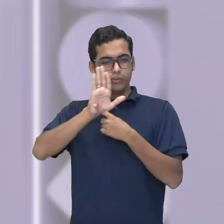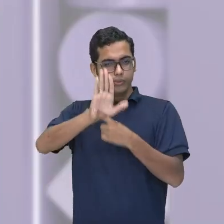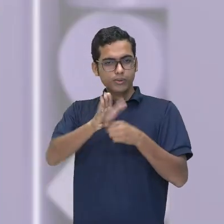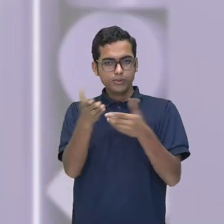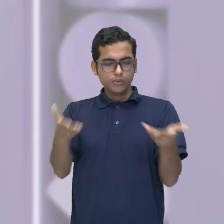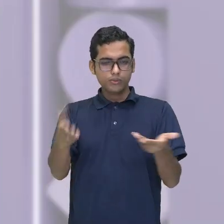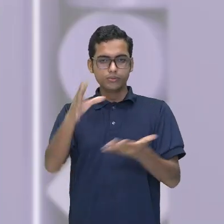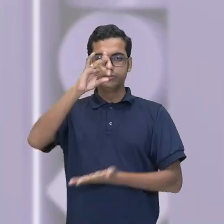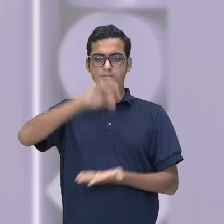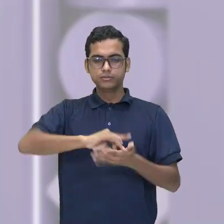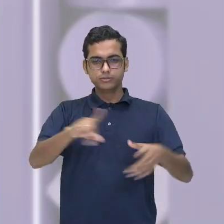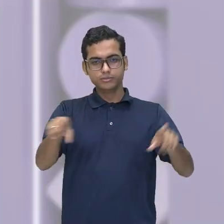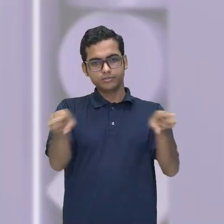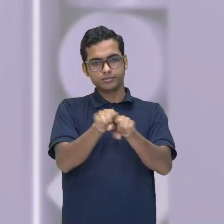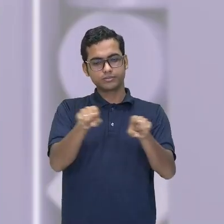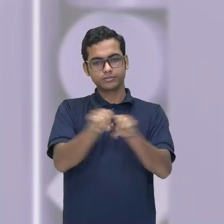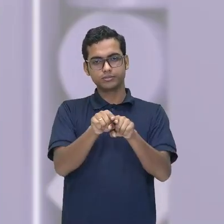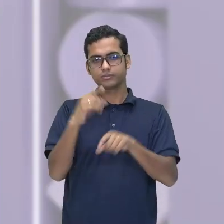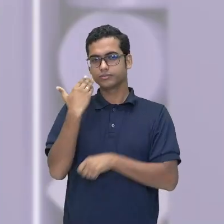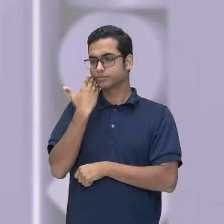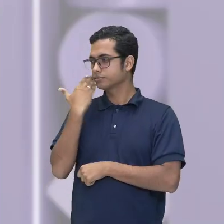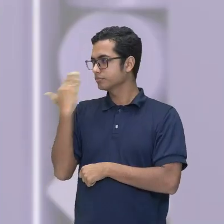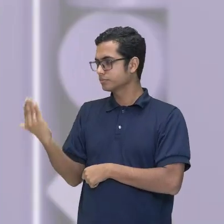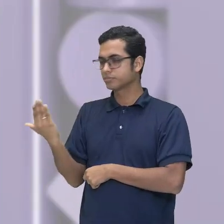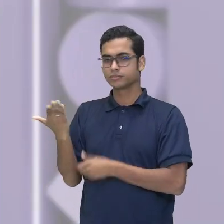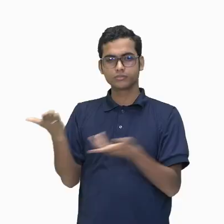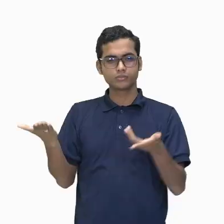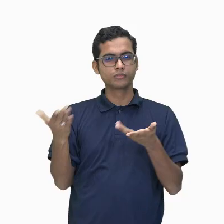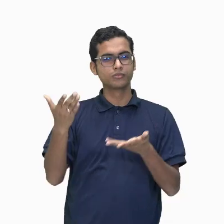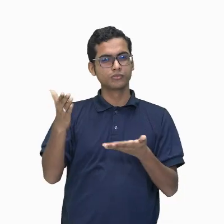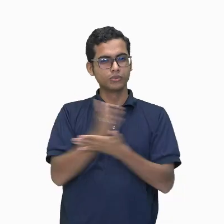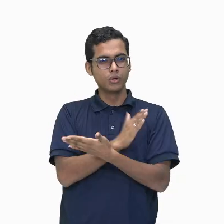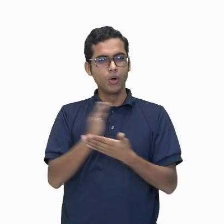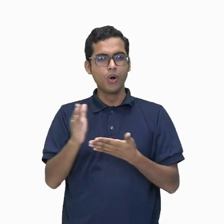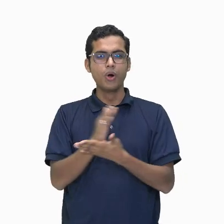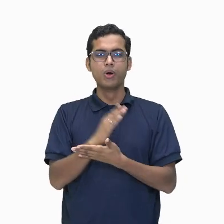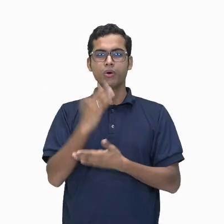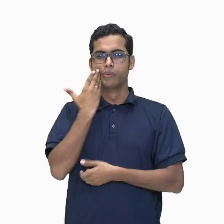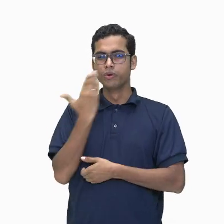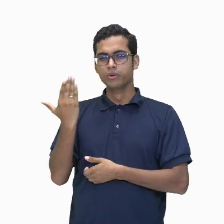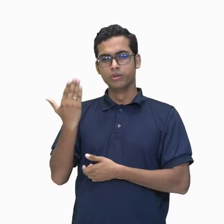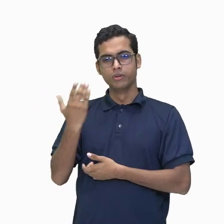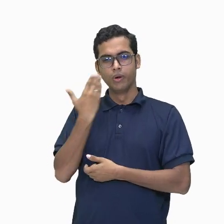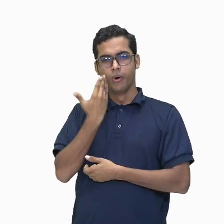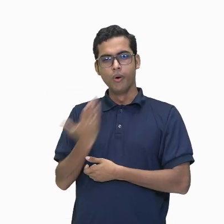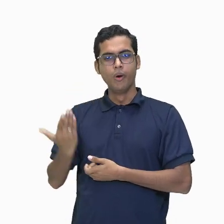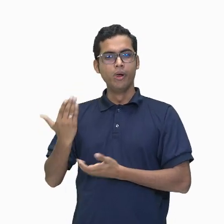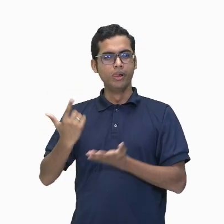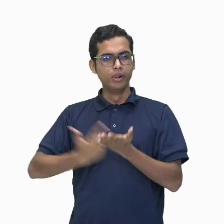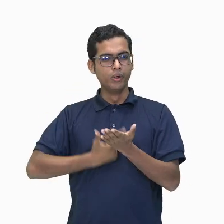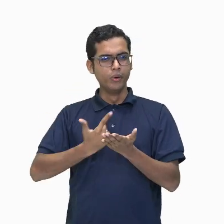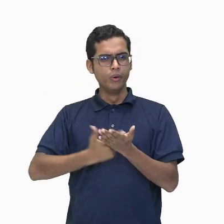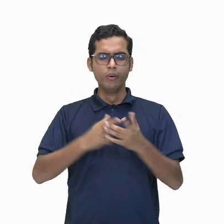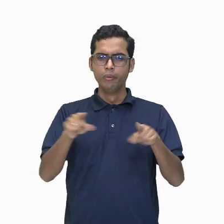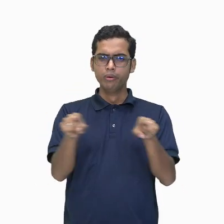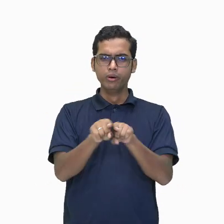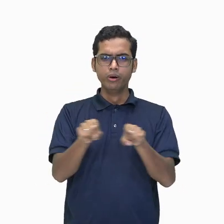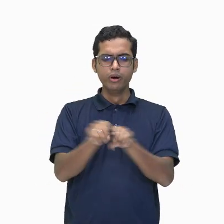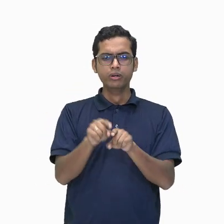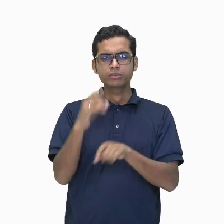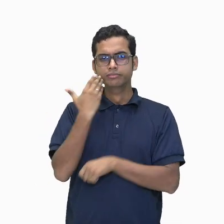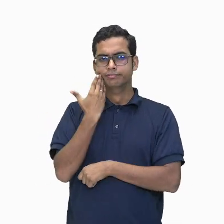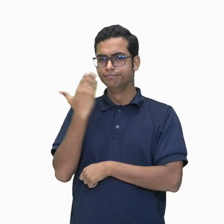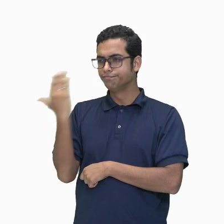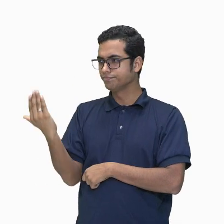a começar esse passeio a partir de alguns escritos. Olha só, o amor e o respeito existem